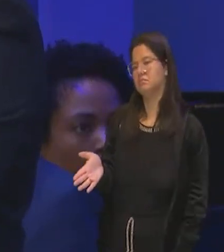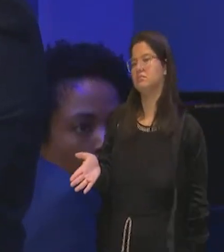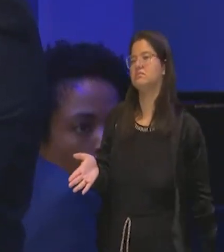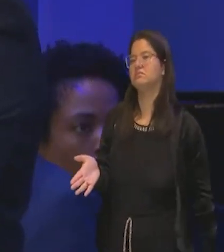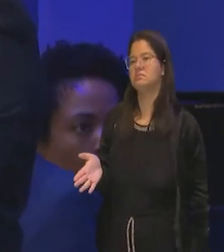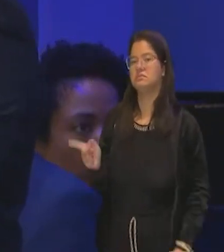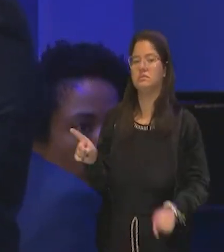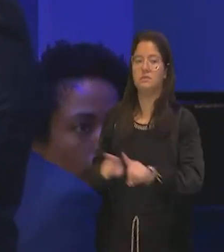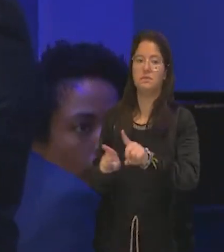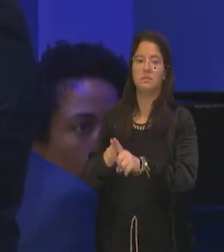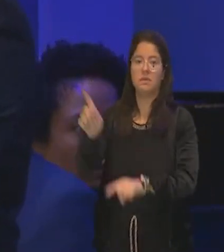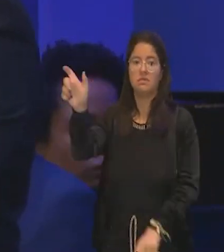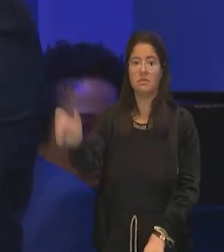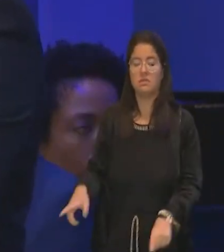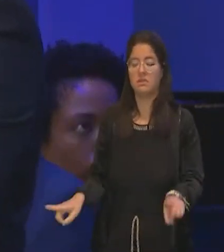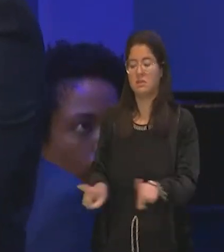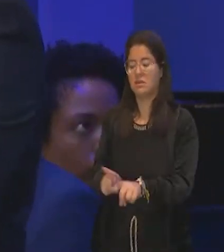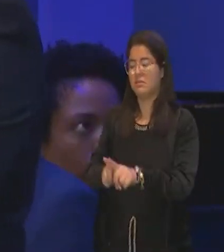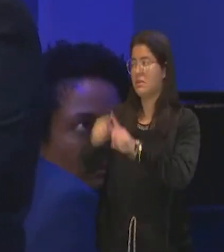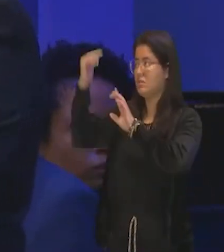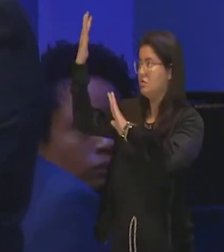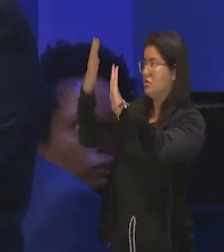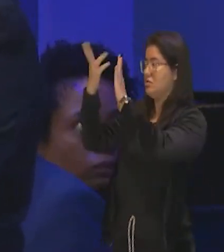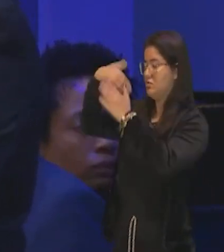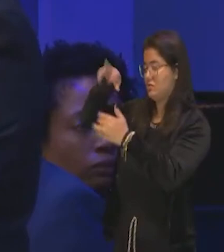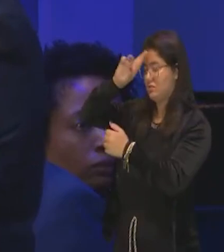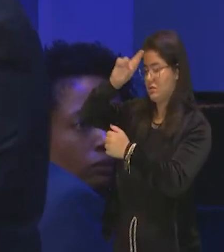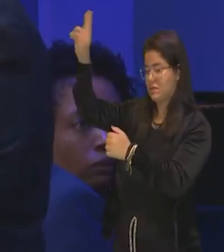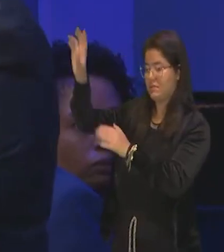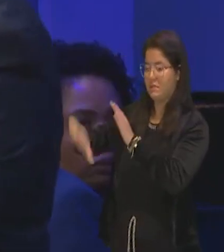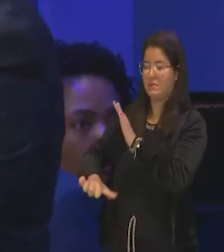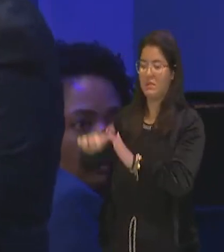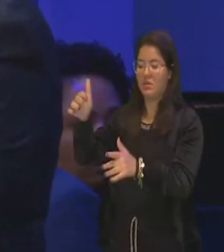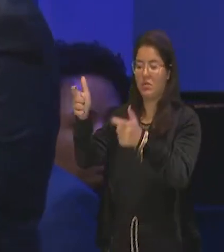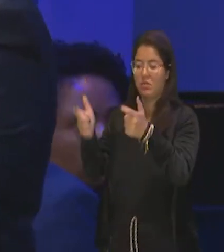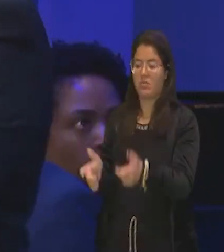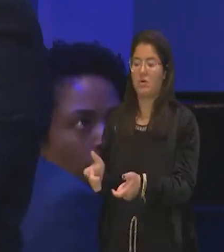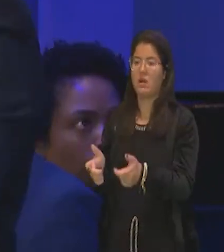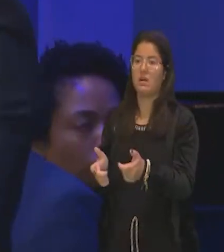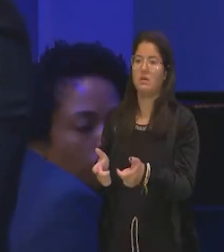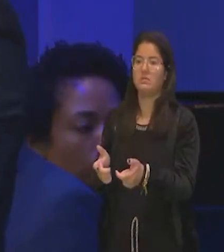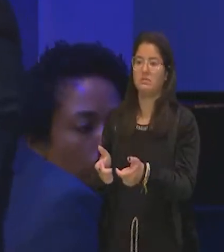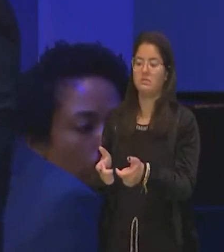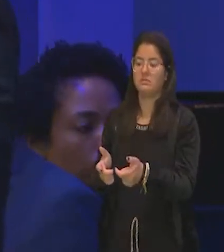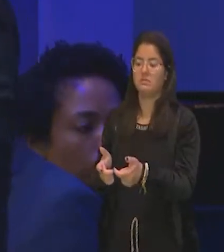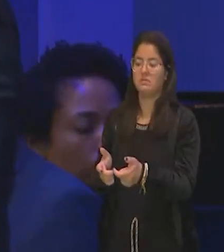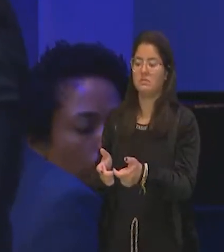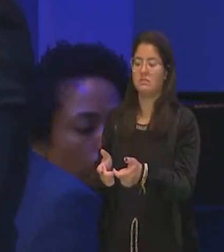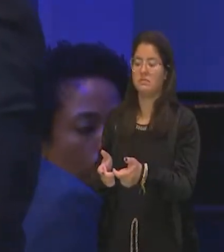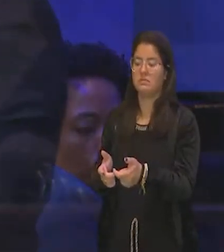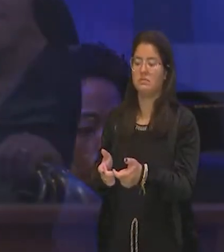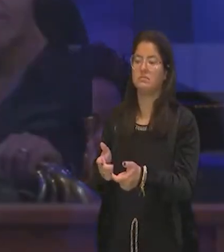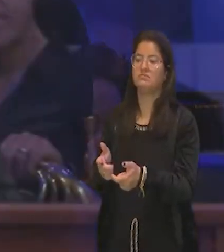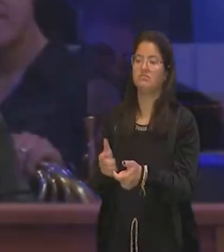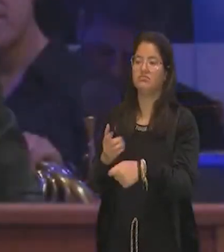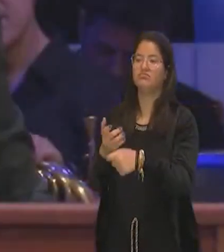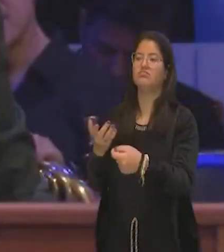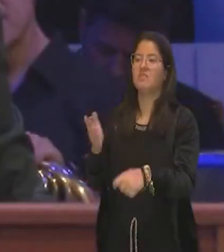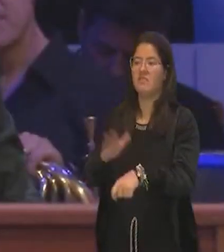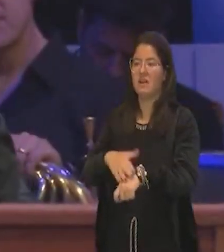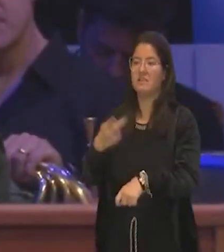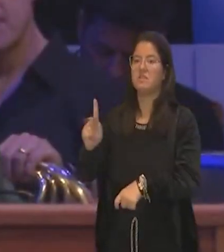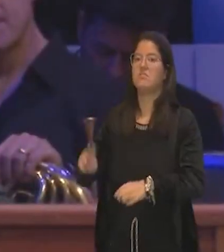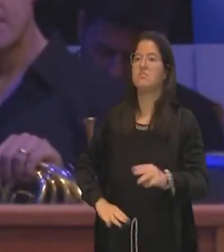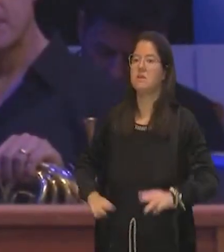acolhido, e que você também, diante do Senhor, em primeiro lugar, exerça o seu ministério, que a sua